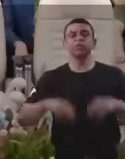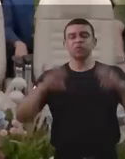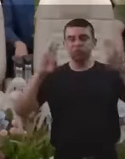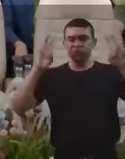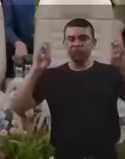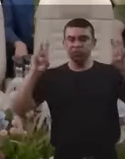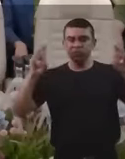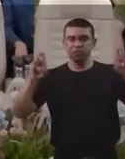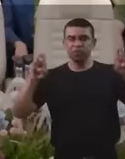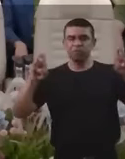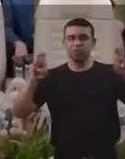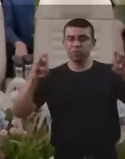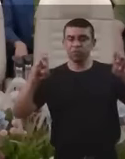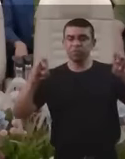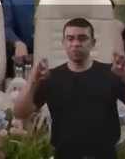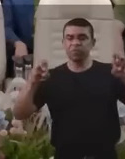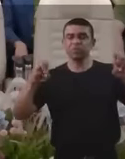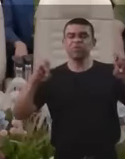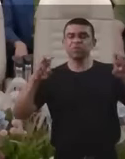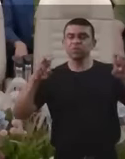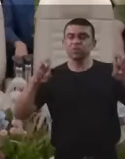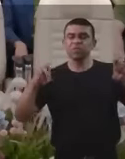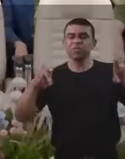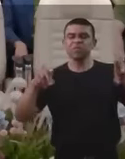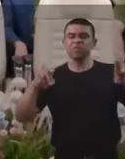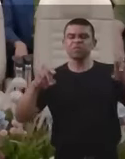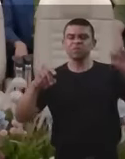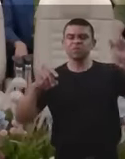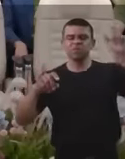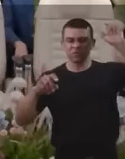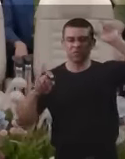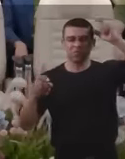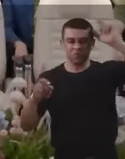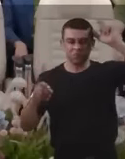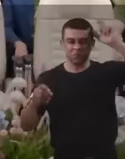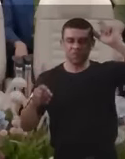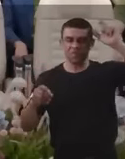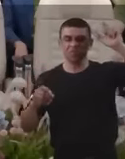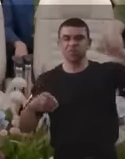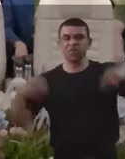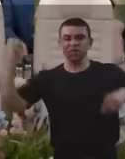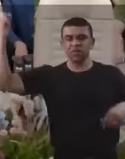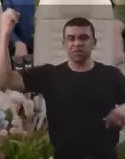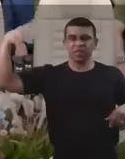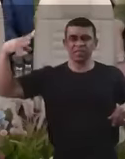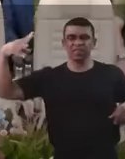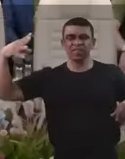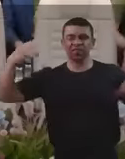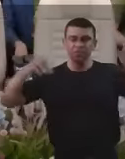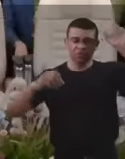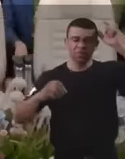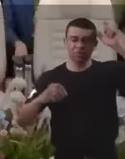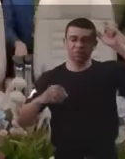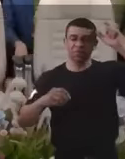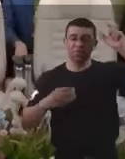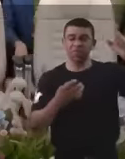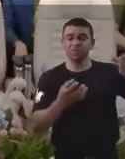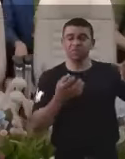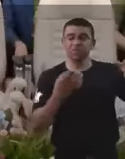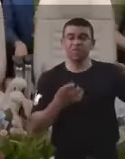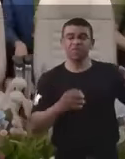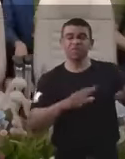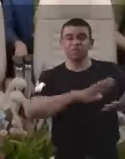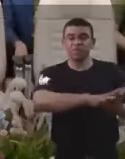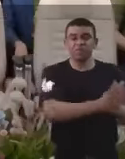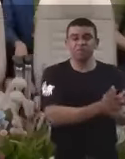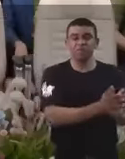graça. Inimigos da graça. Sim, a graça de Deus é